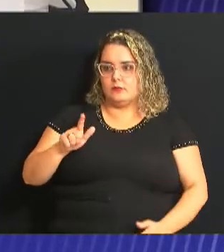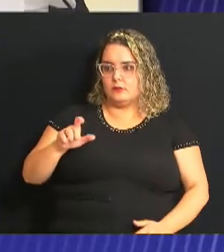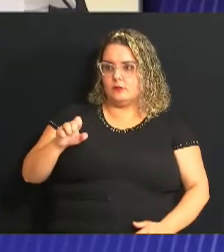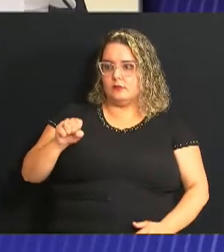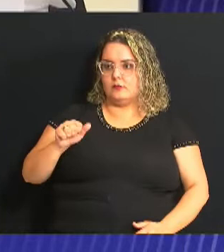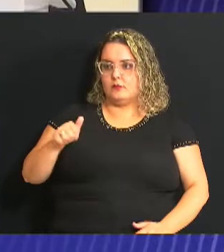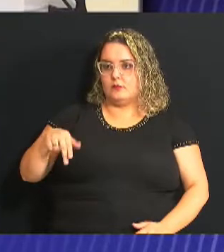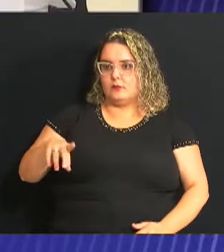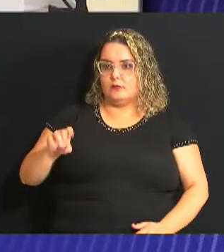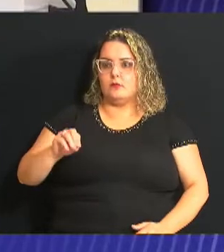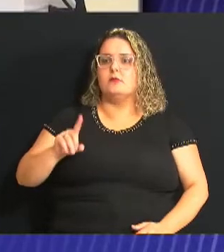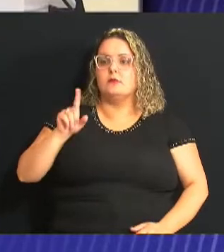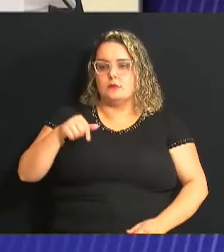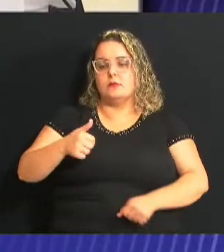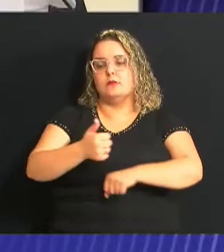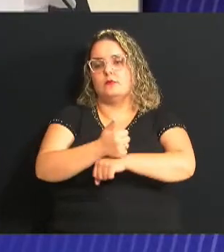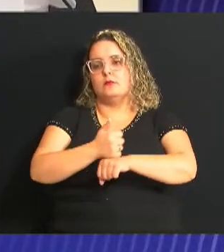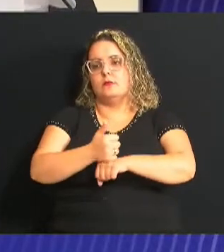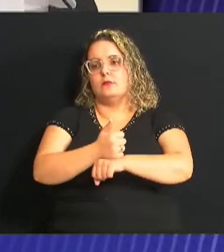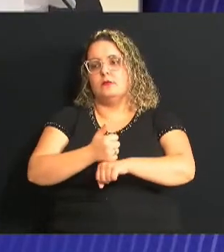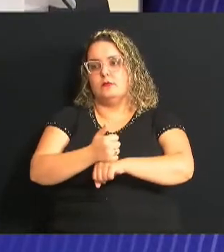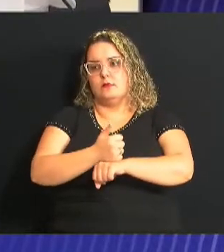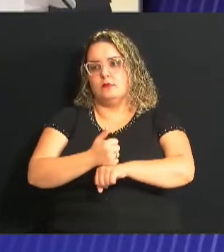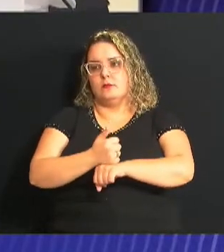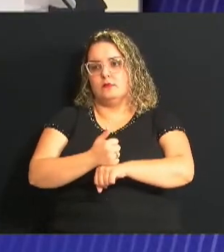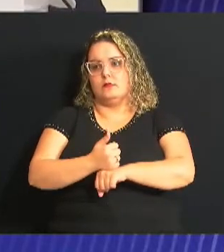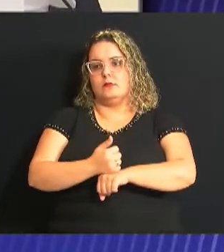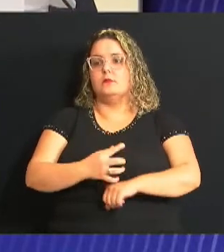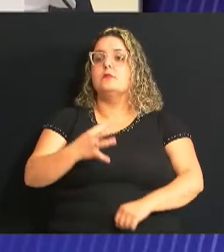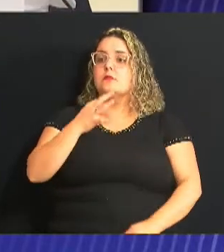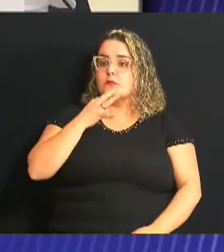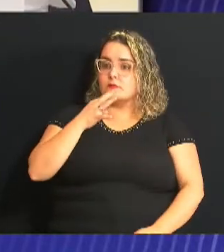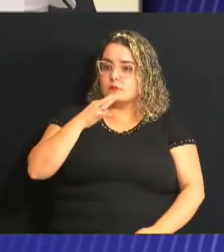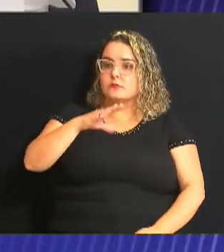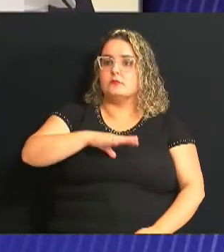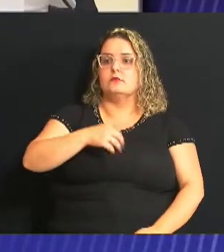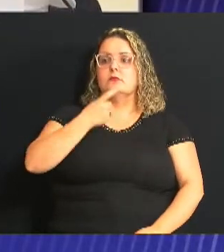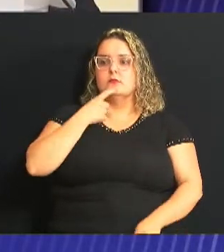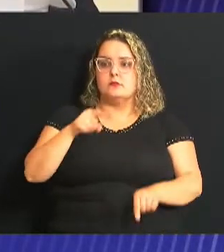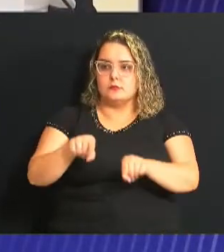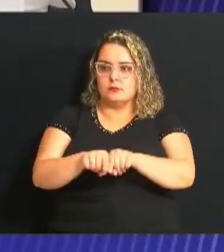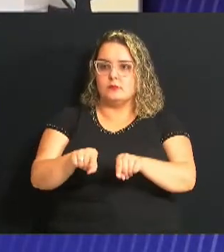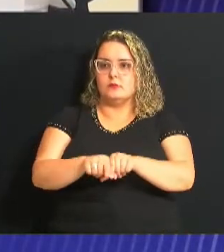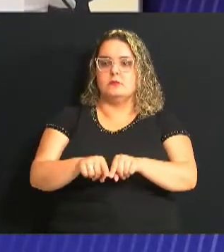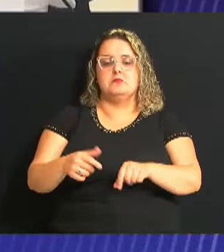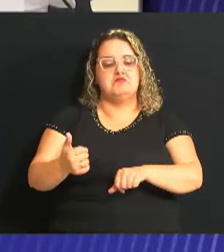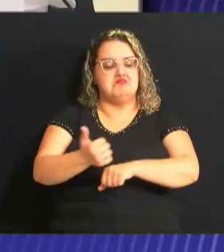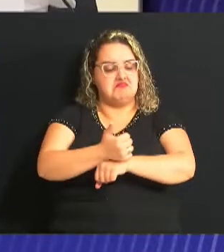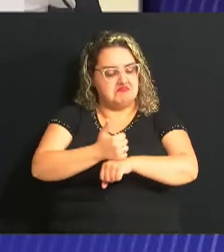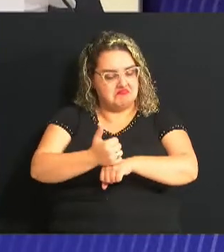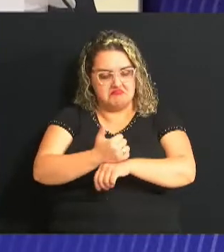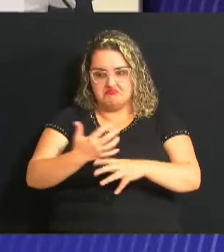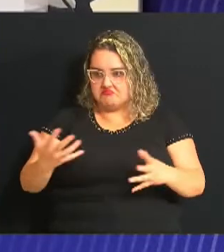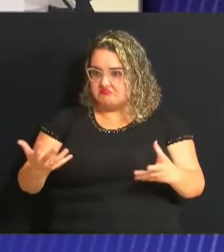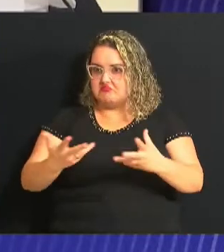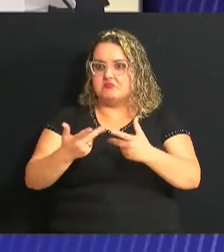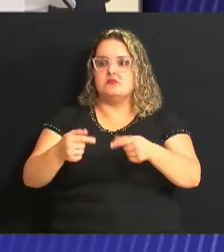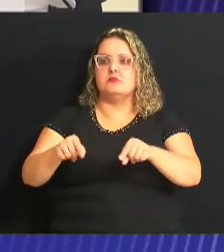foi o profissional, já muito conhecido na cidade, um grande profissional, que